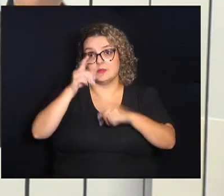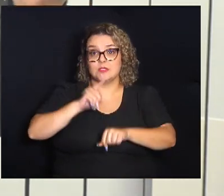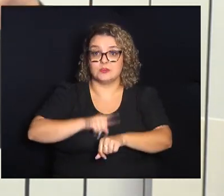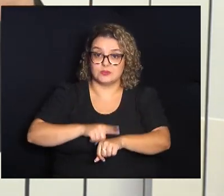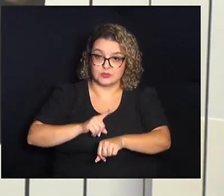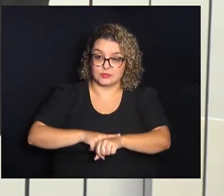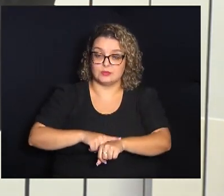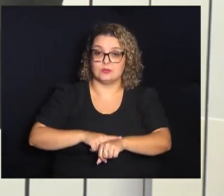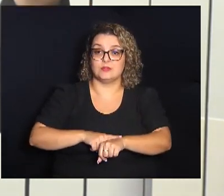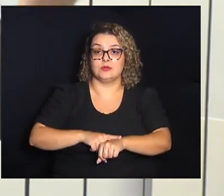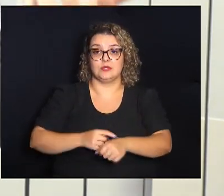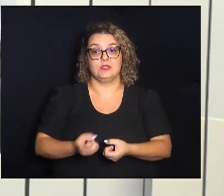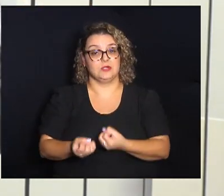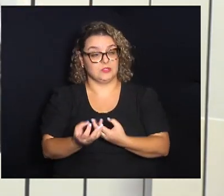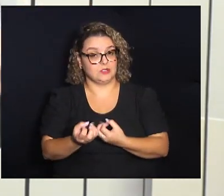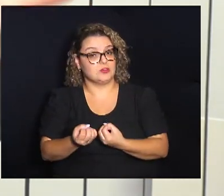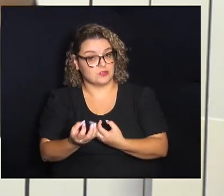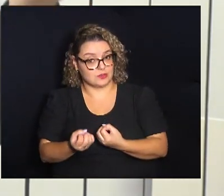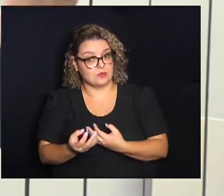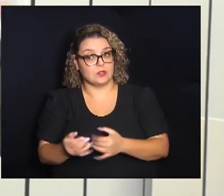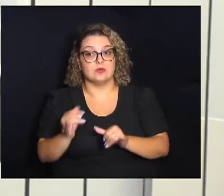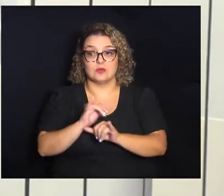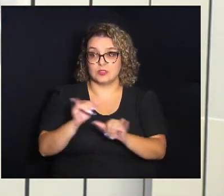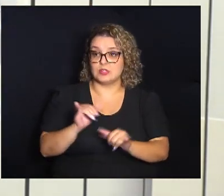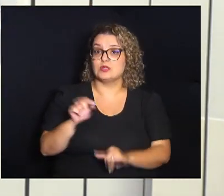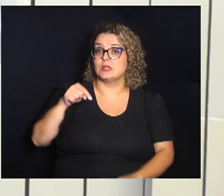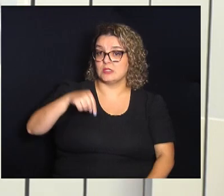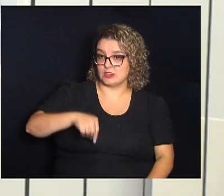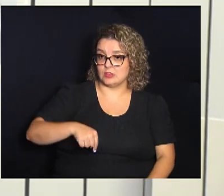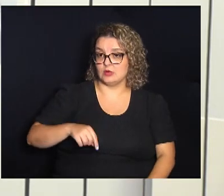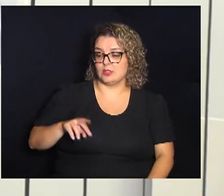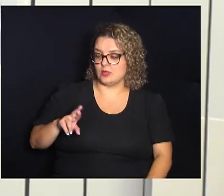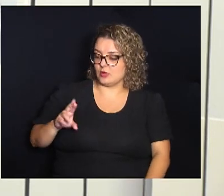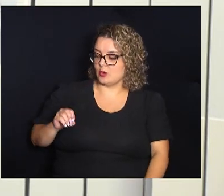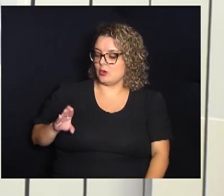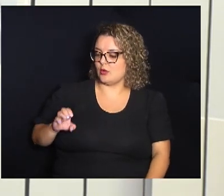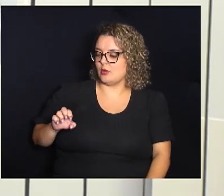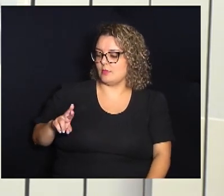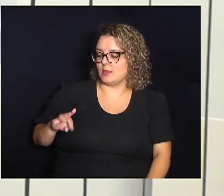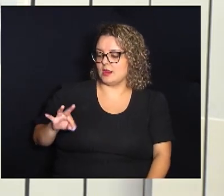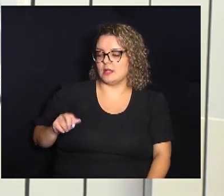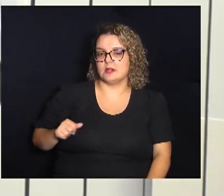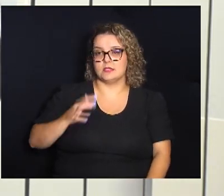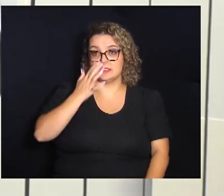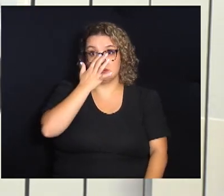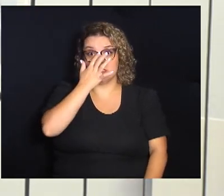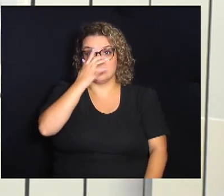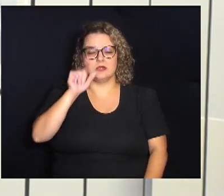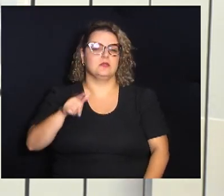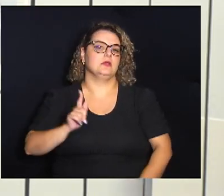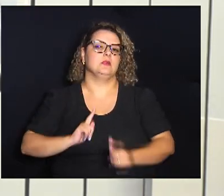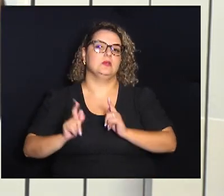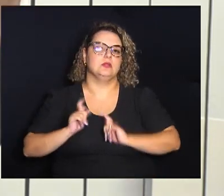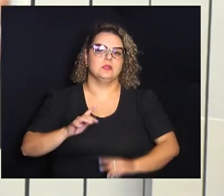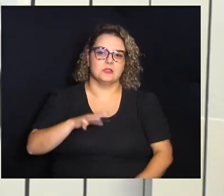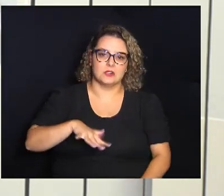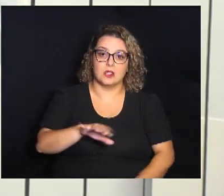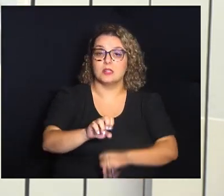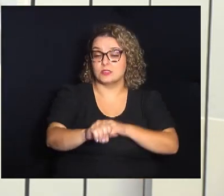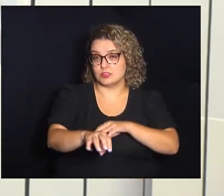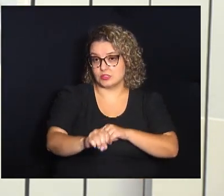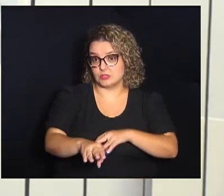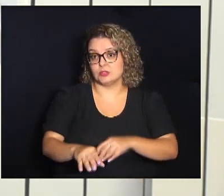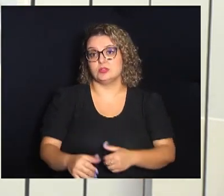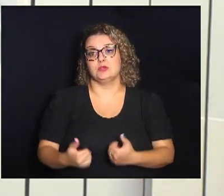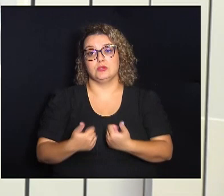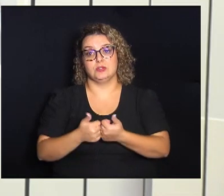disponibilidade do tempo e as informações que foram passadas aqui pela Roberta dos Reis Mantovani, que é gerente da área de educação para